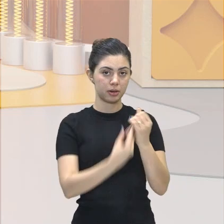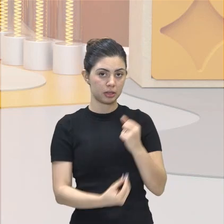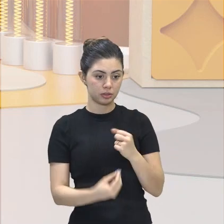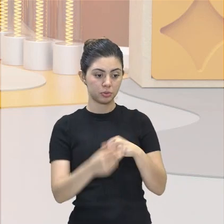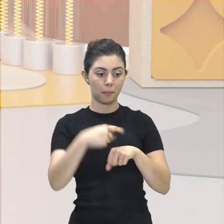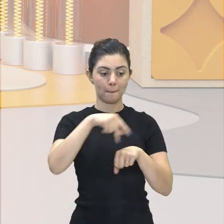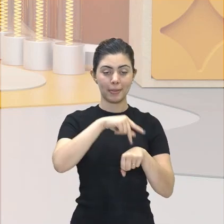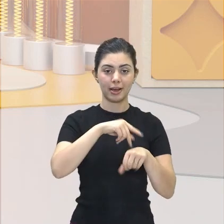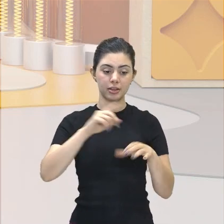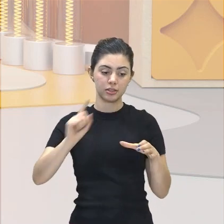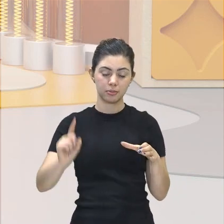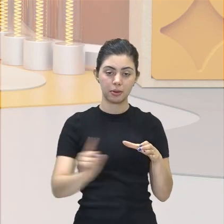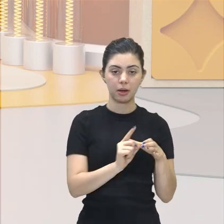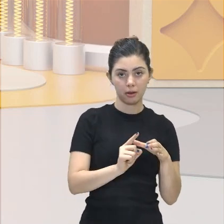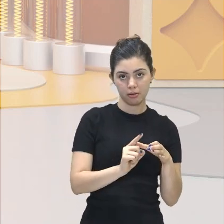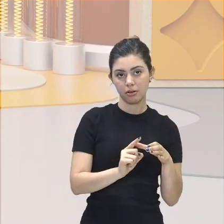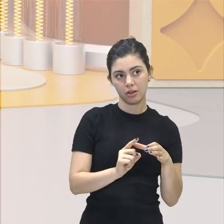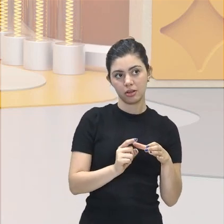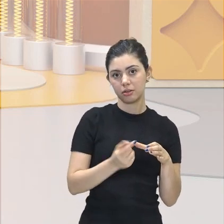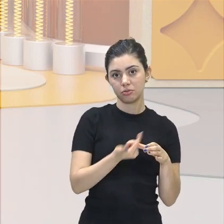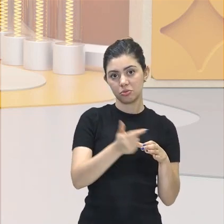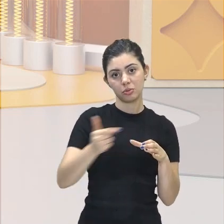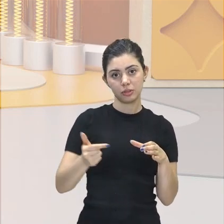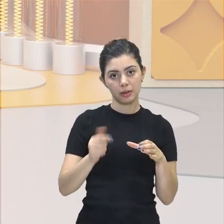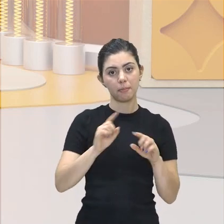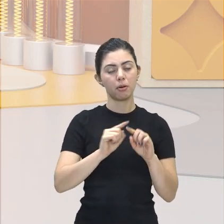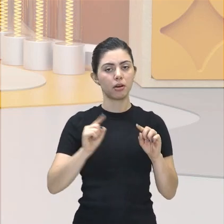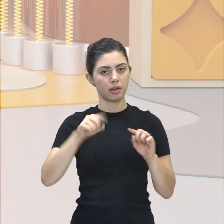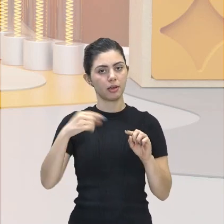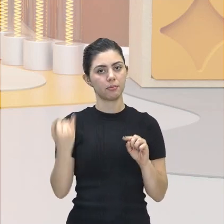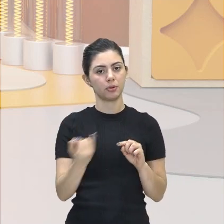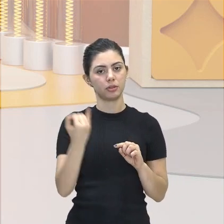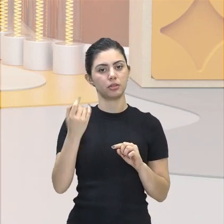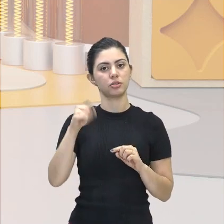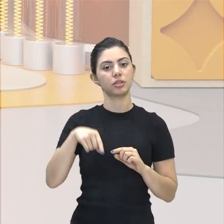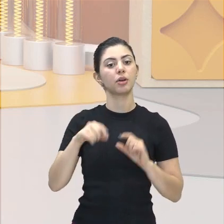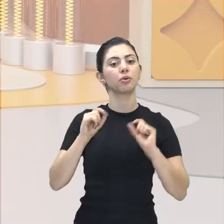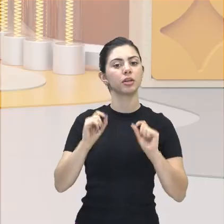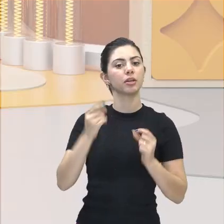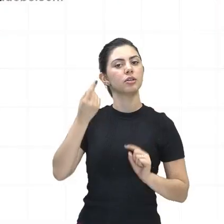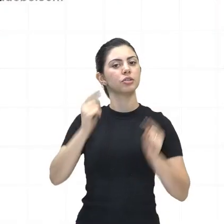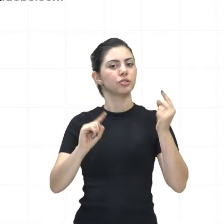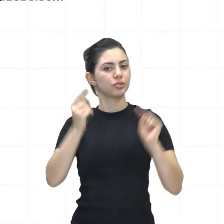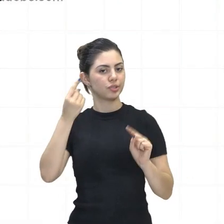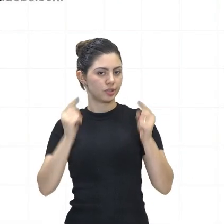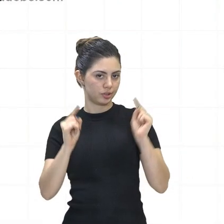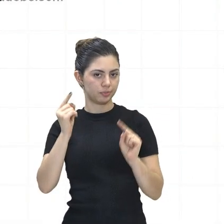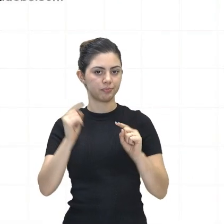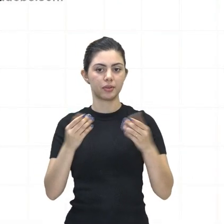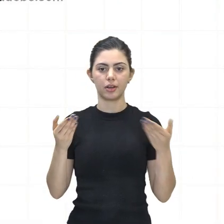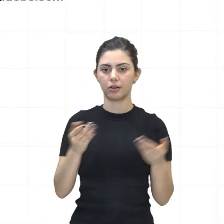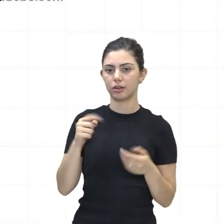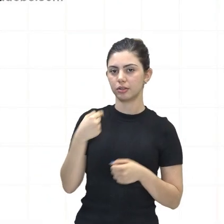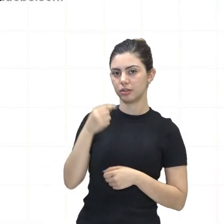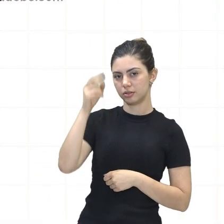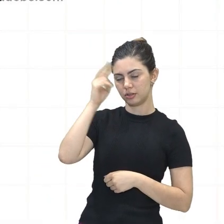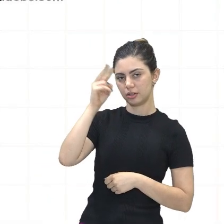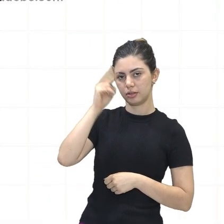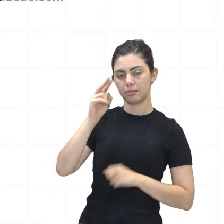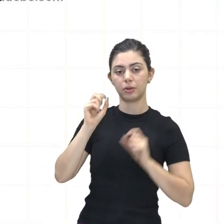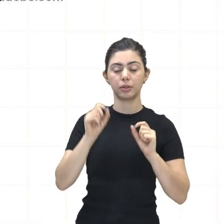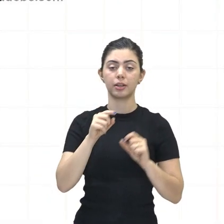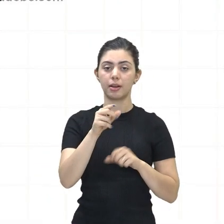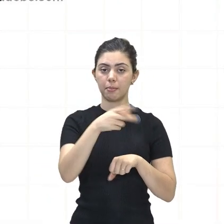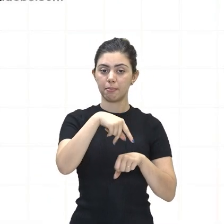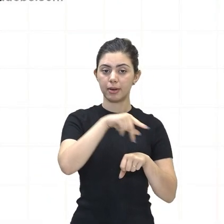no Mercosul, mas é um país importante também da América do Sul, é o Chile. A gente vai relembrar agora, né, nessa tela e agora, que o